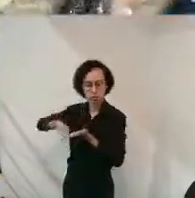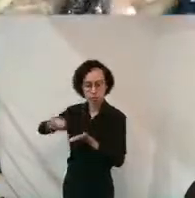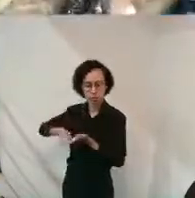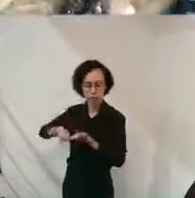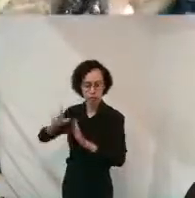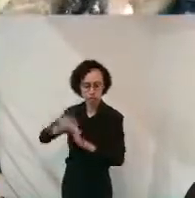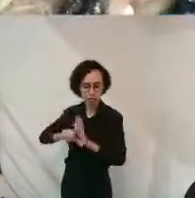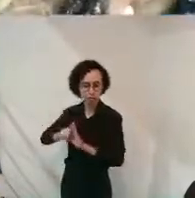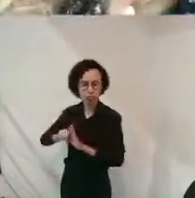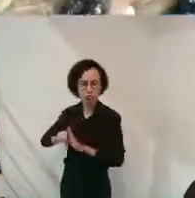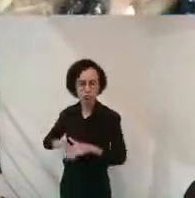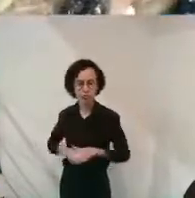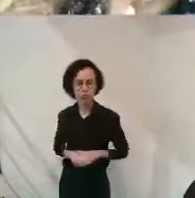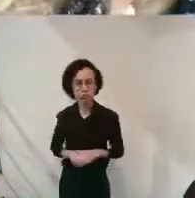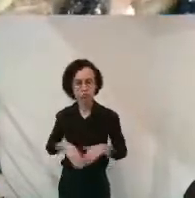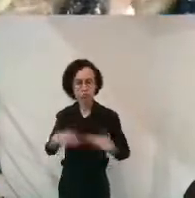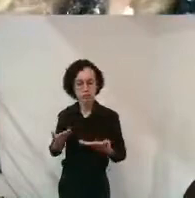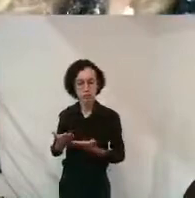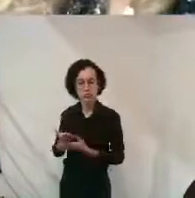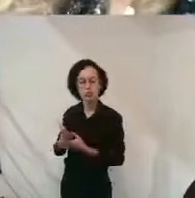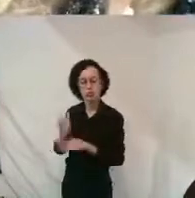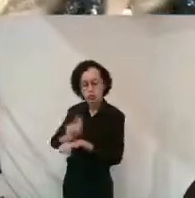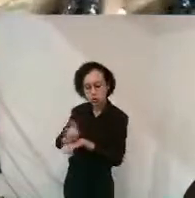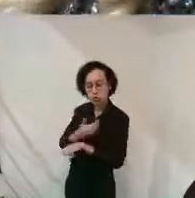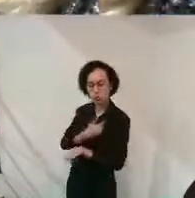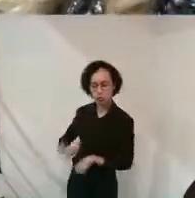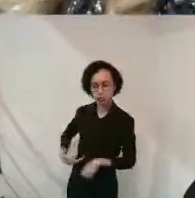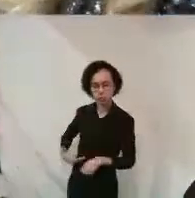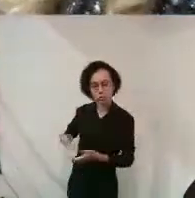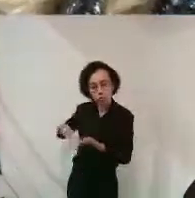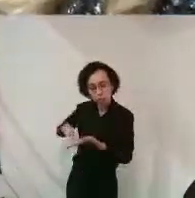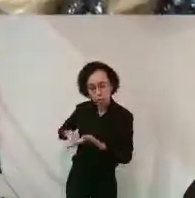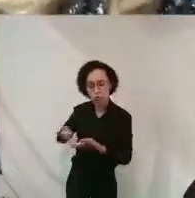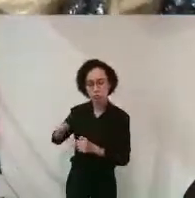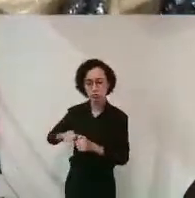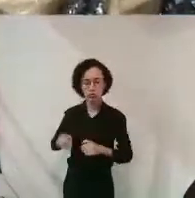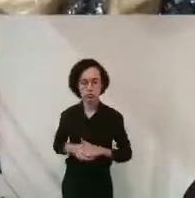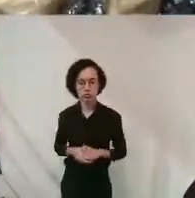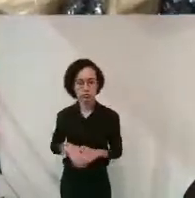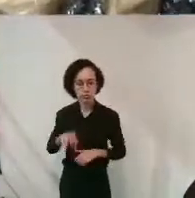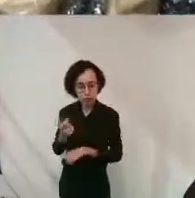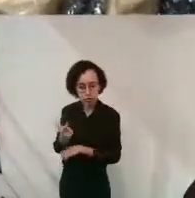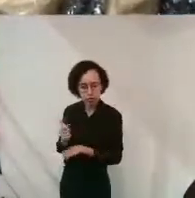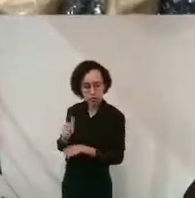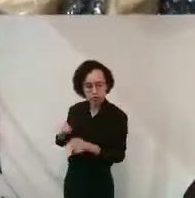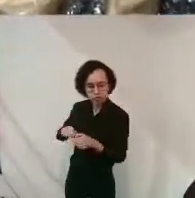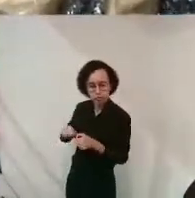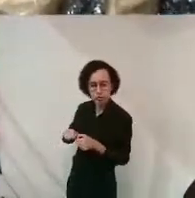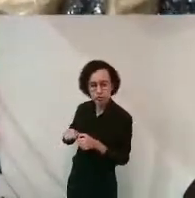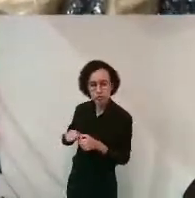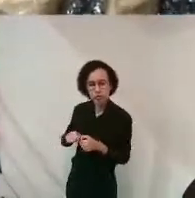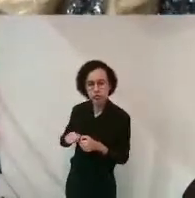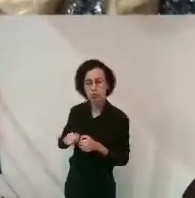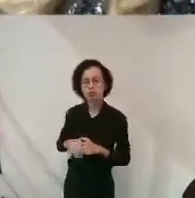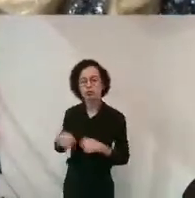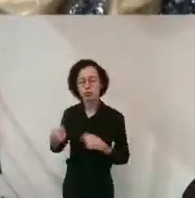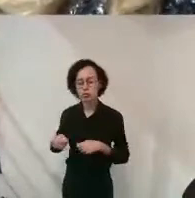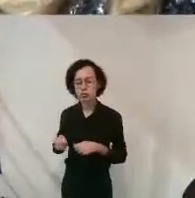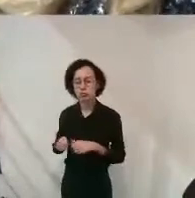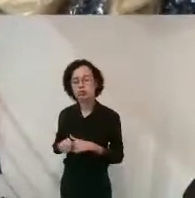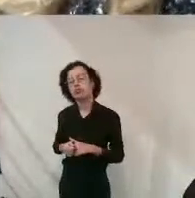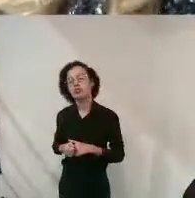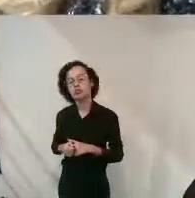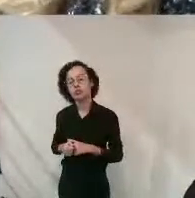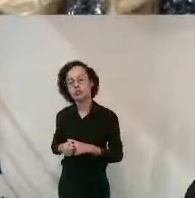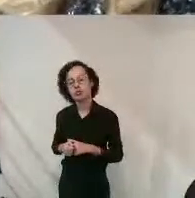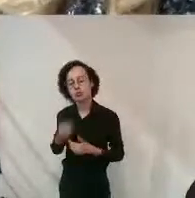legal, portanto, o gestor público tem a obrigação de cumpri-la. Se não estiver cumprindo, o caminho é a expedição de uma recomendação,